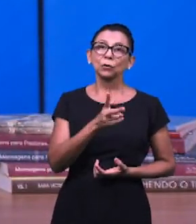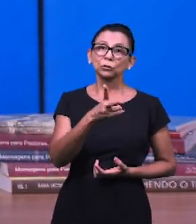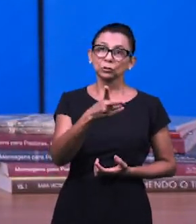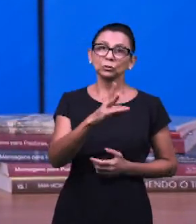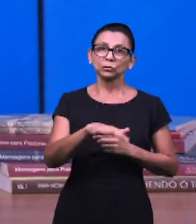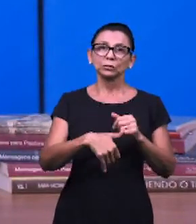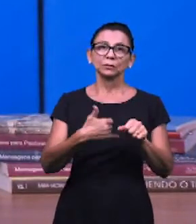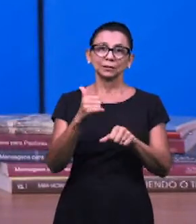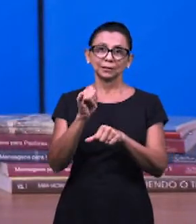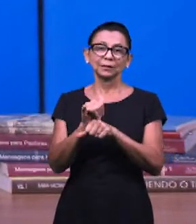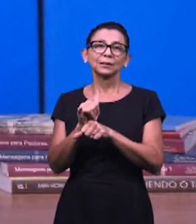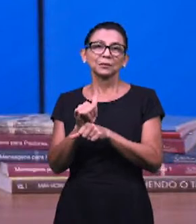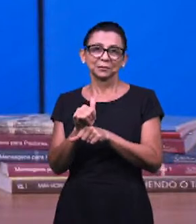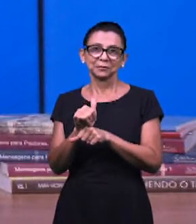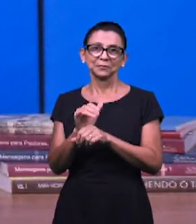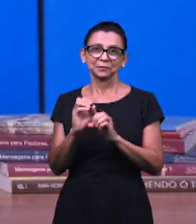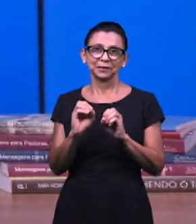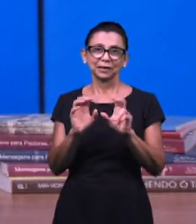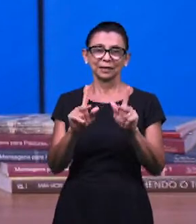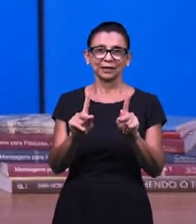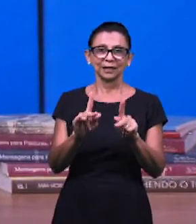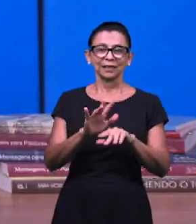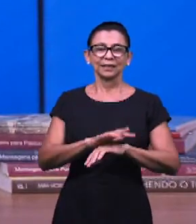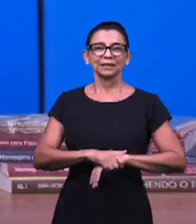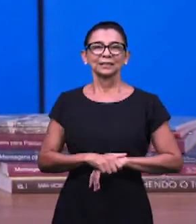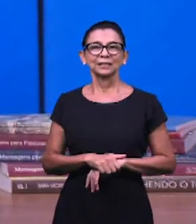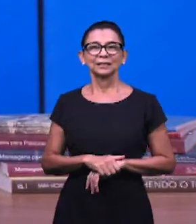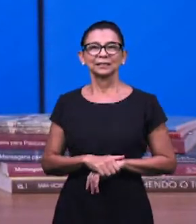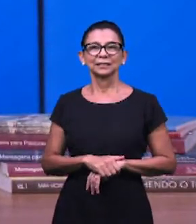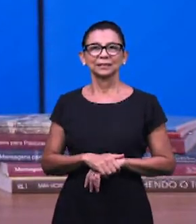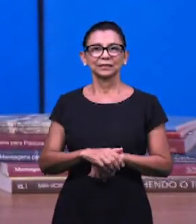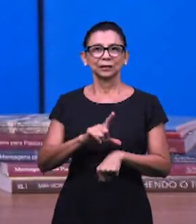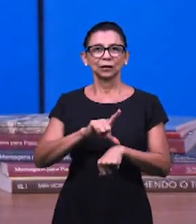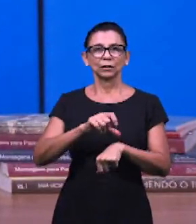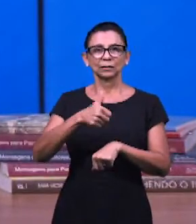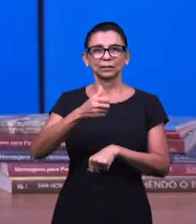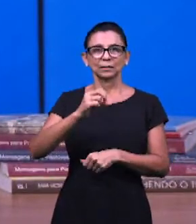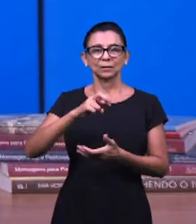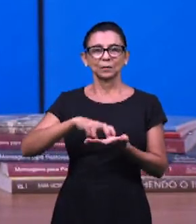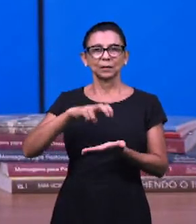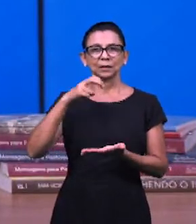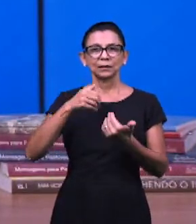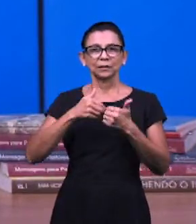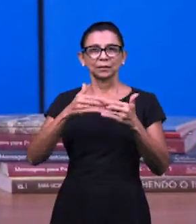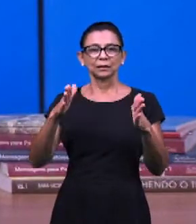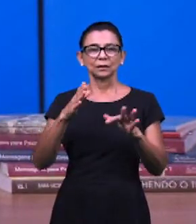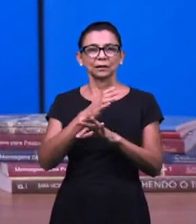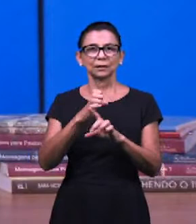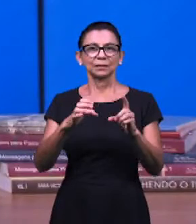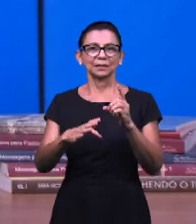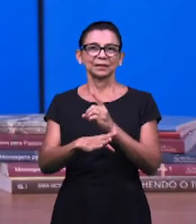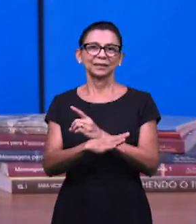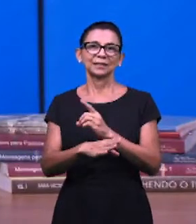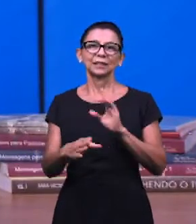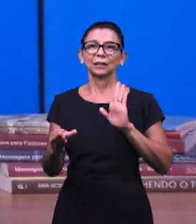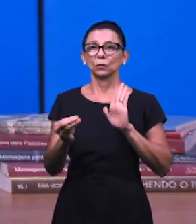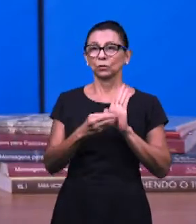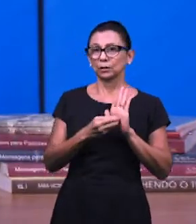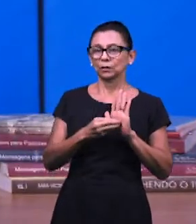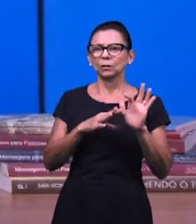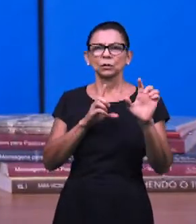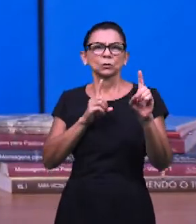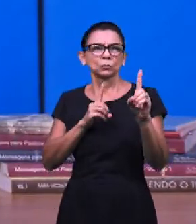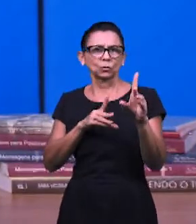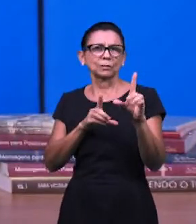permanecer conosco no nosso canal YouTube, porque daqui a pouco, às 10 horas da manhã, nós iremos iniciar a Escola Bíblica Dominical com o